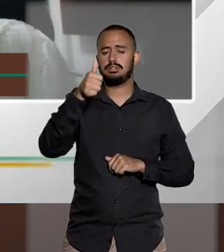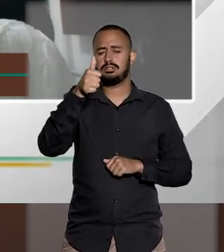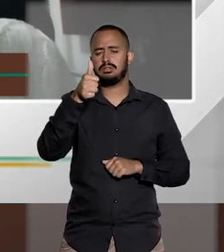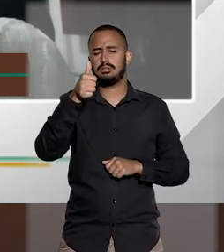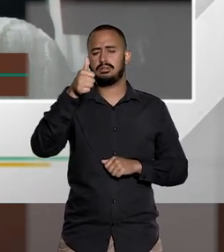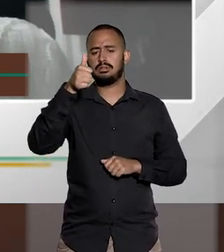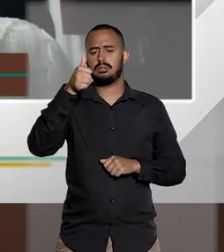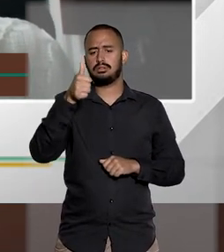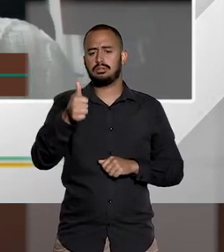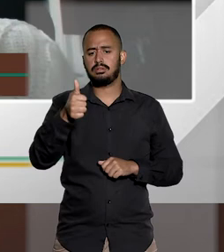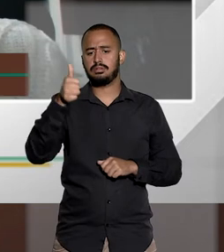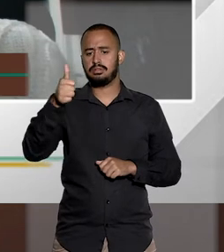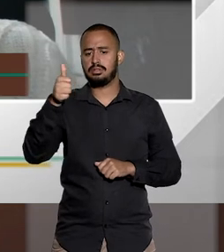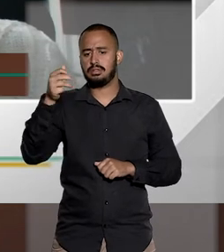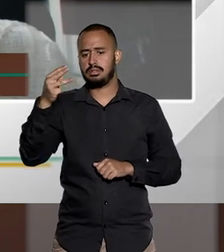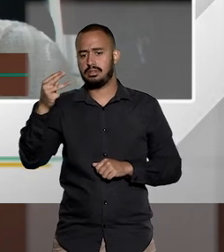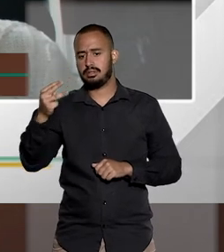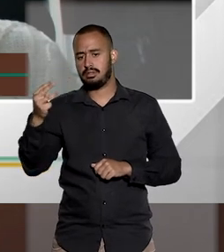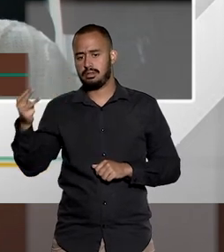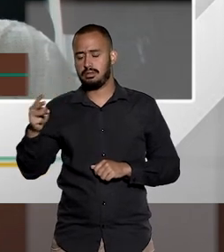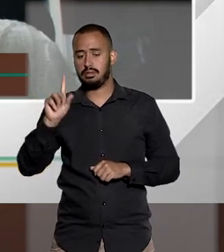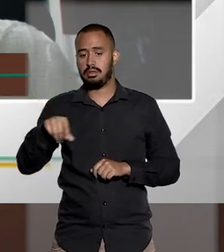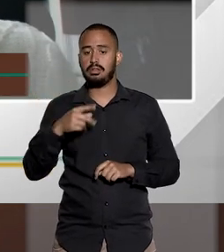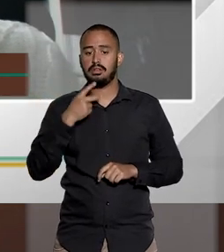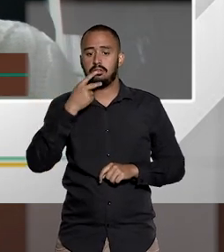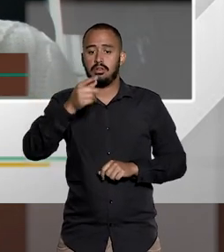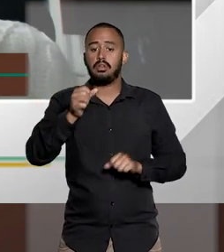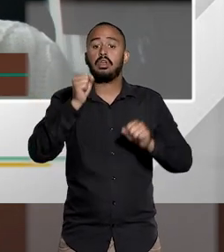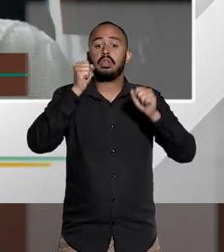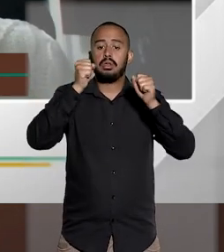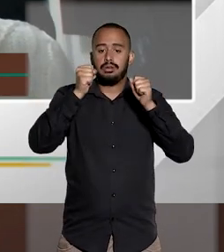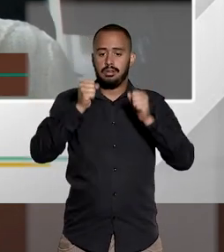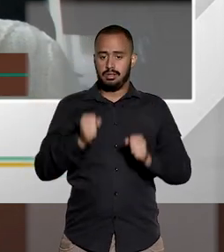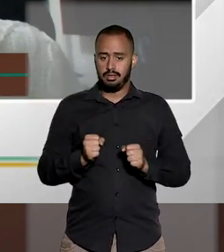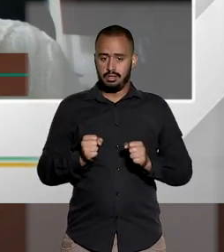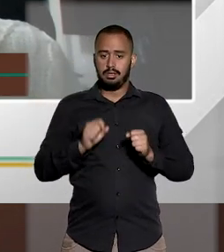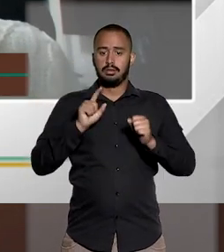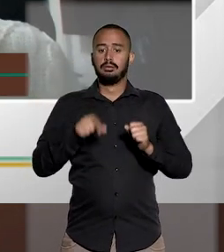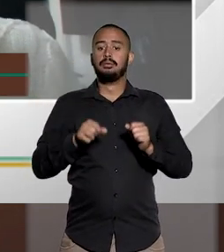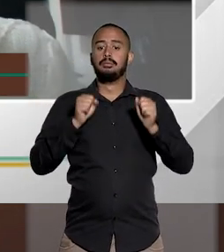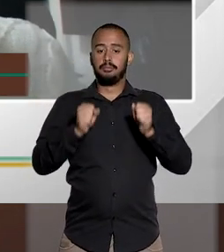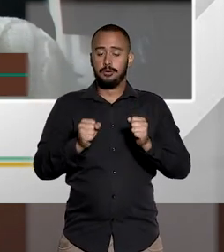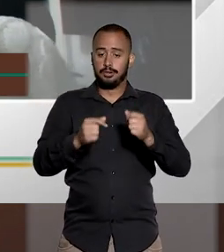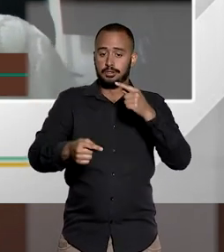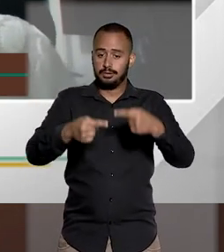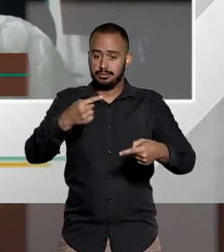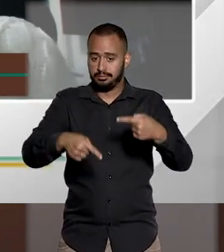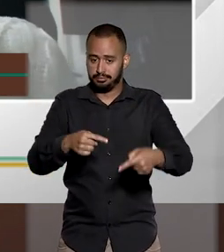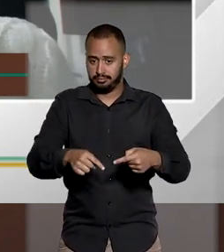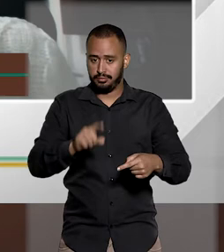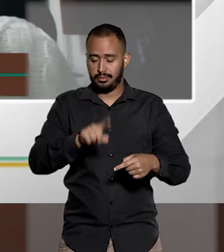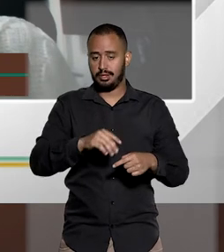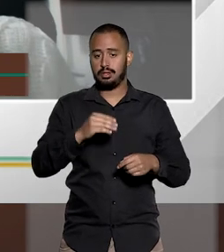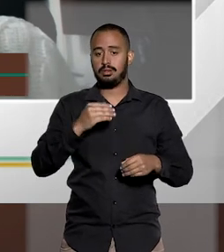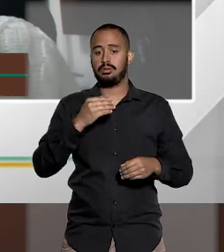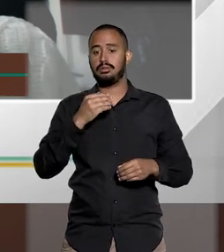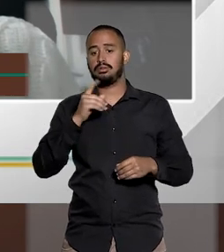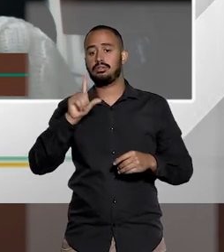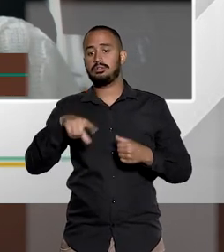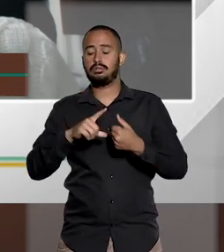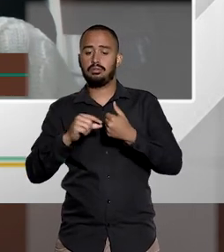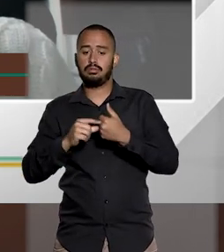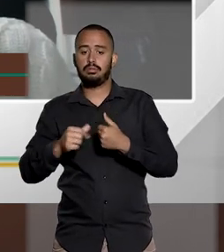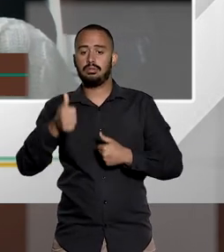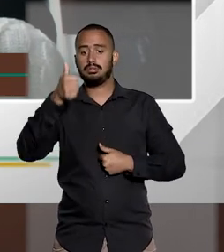14.133, ela disse expressamente quais as hipóteses em que é possível arbitragem. Seria no caso de, né, no